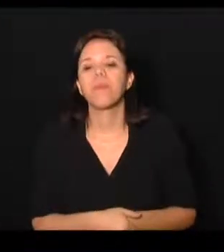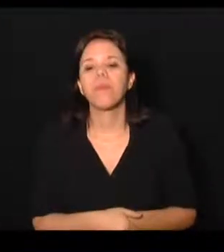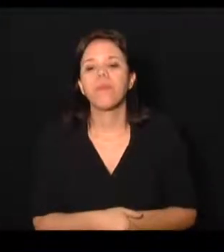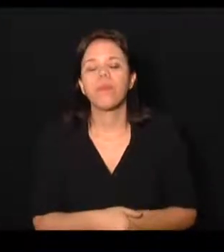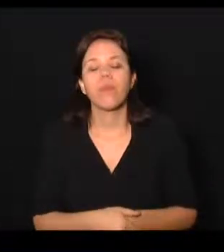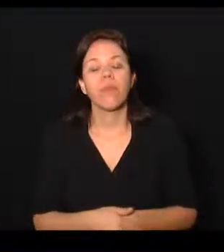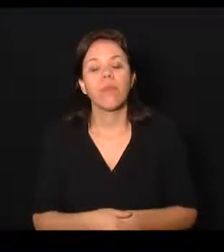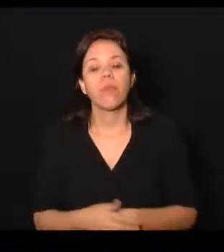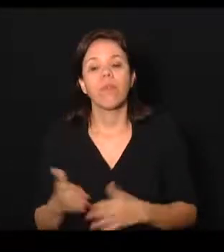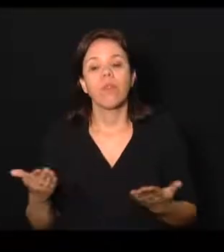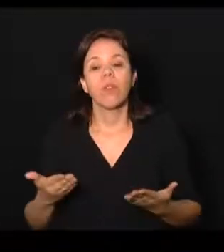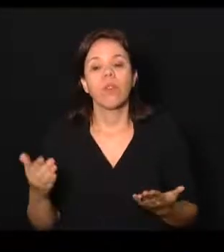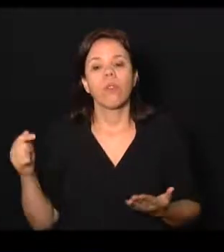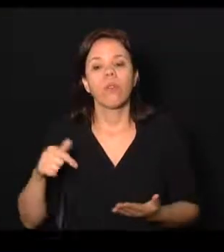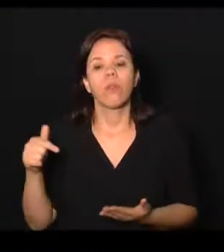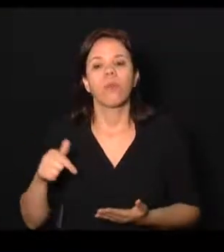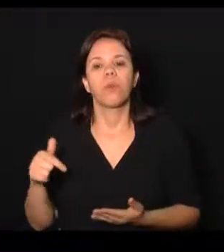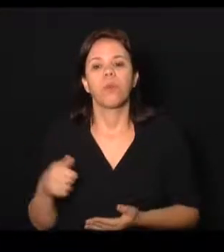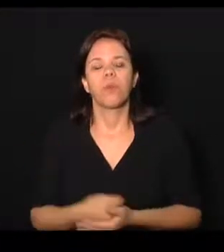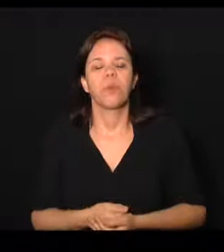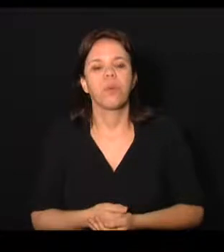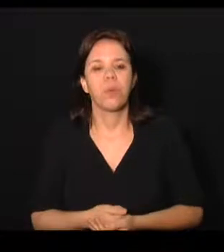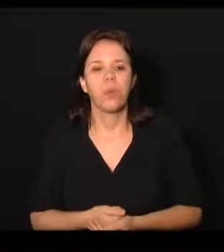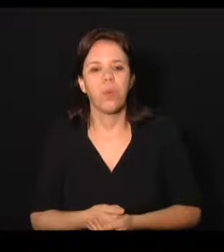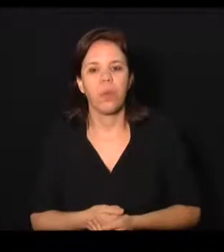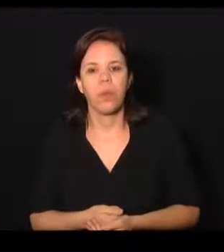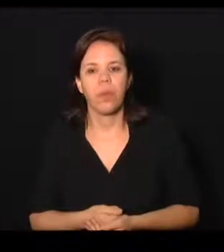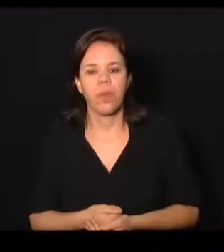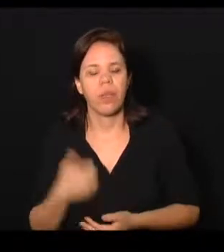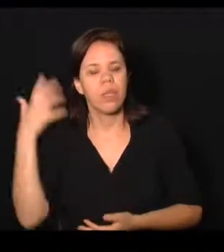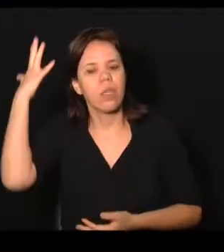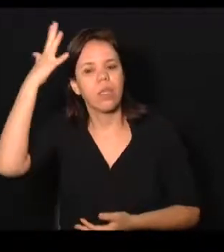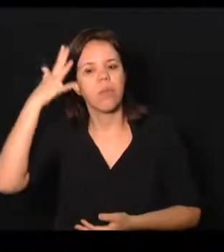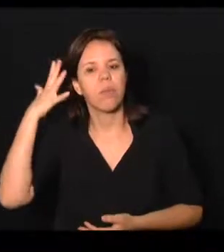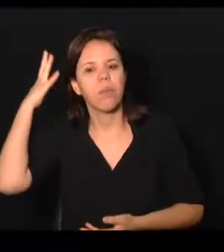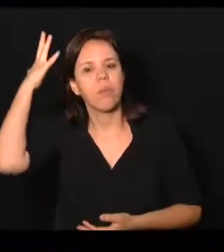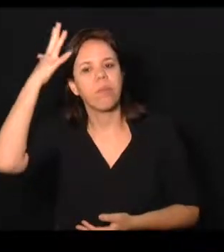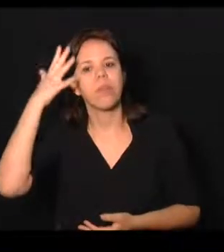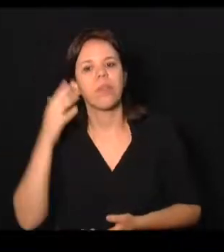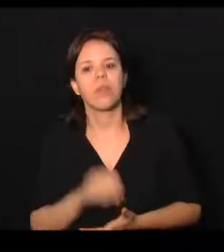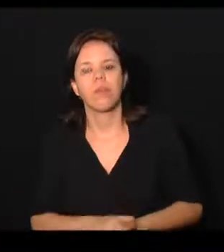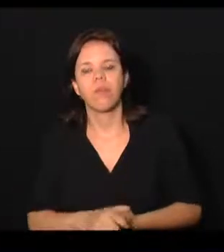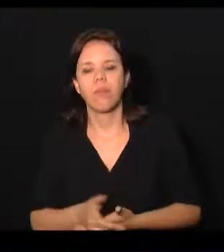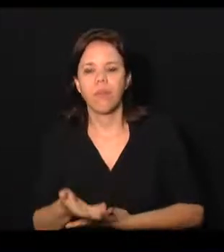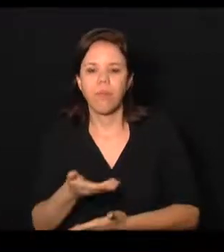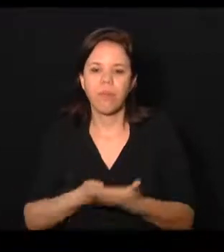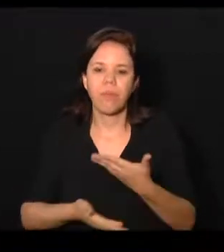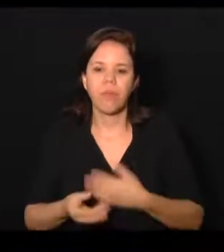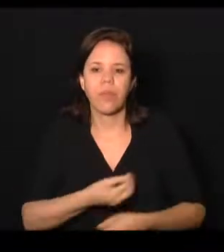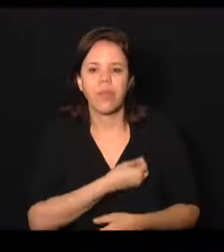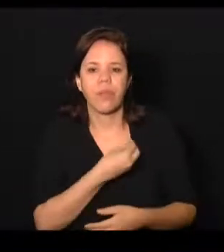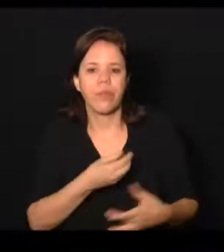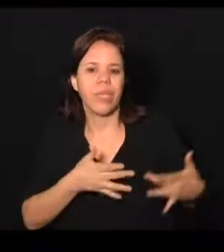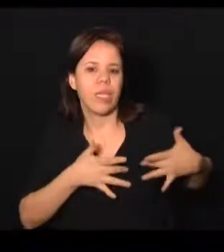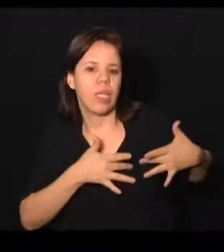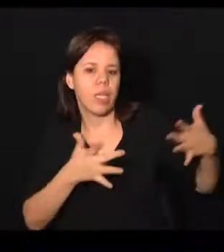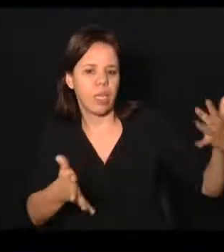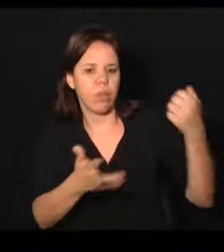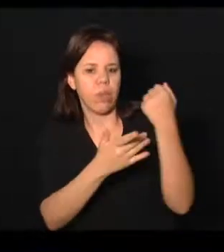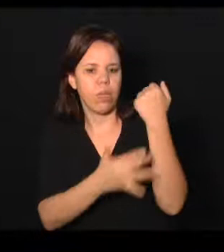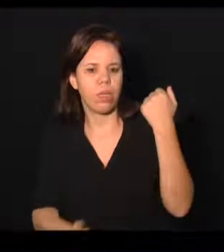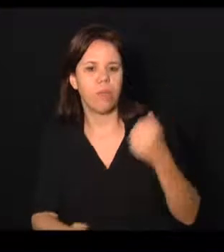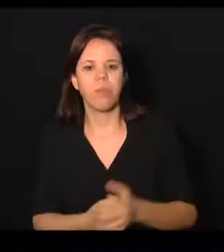participa hoje aqui com essa palestra Compartilhe Vida, Doe Sangue. E vale